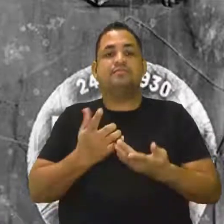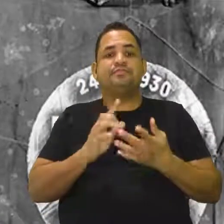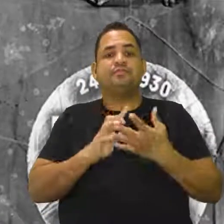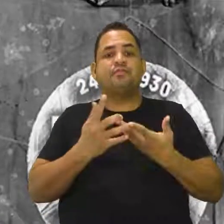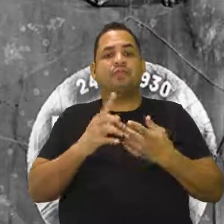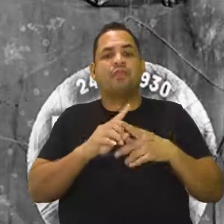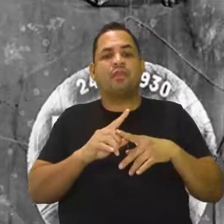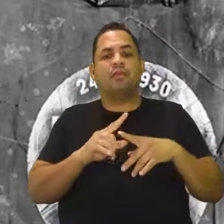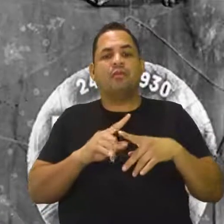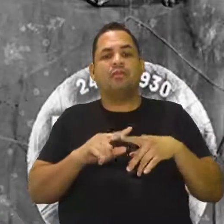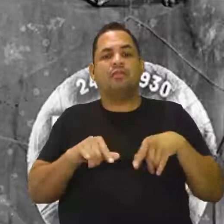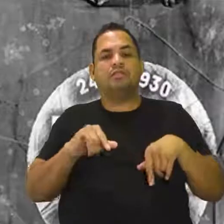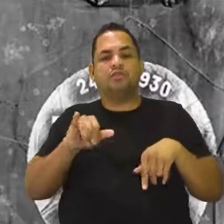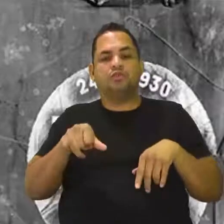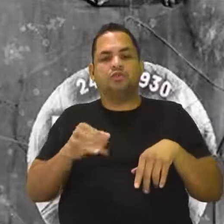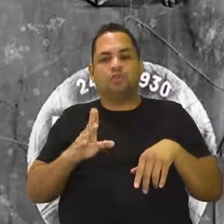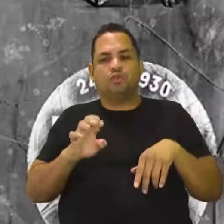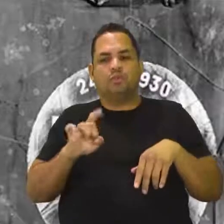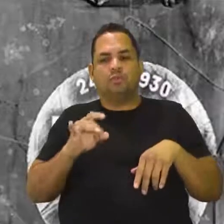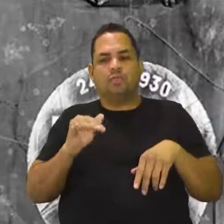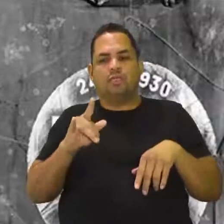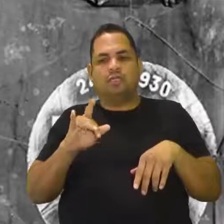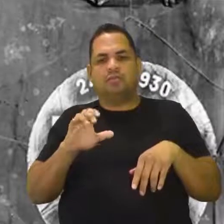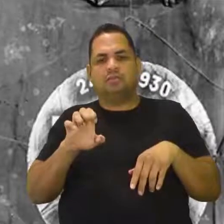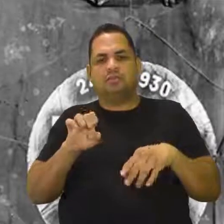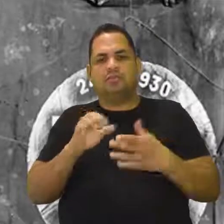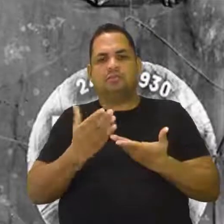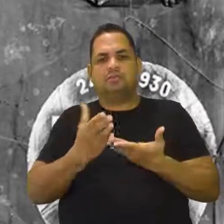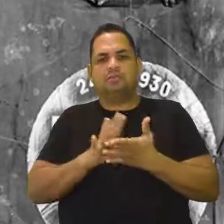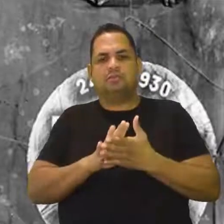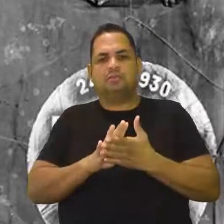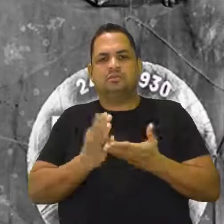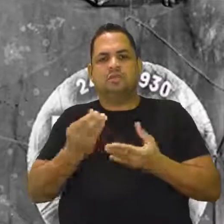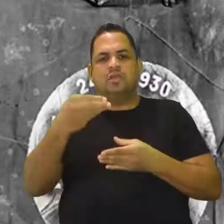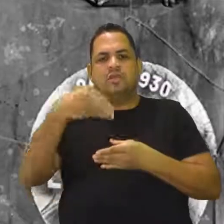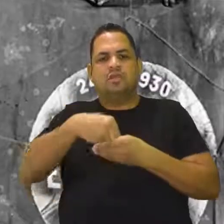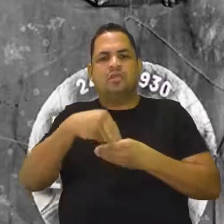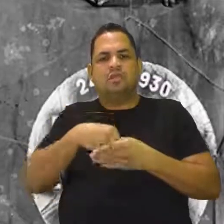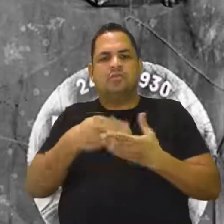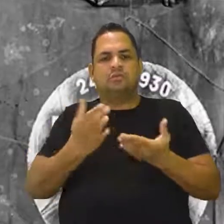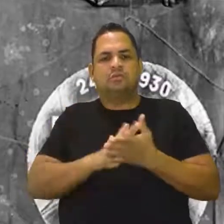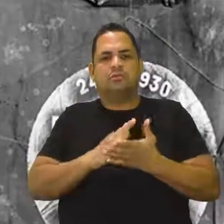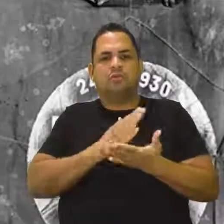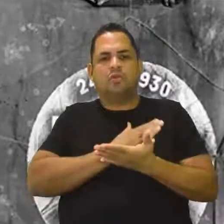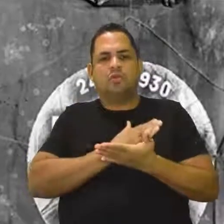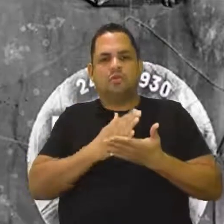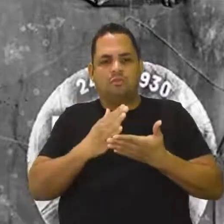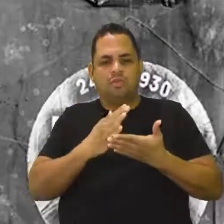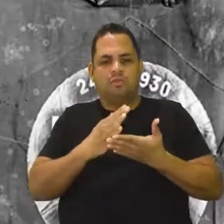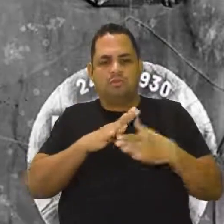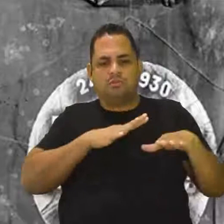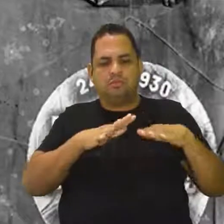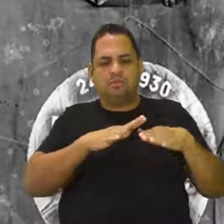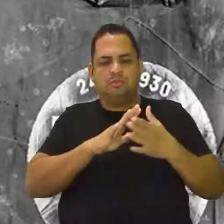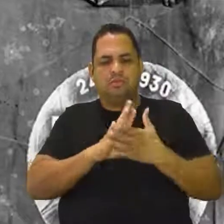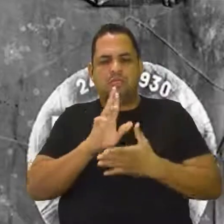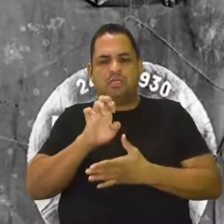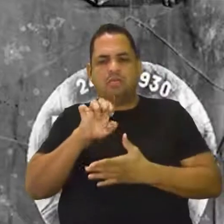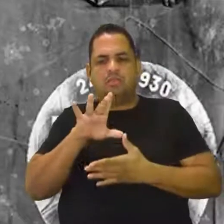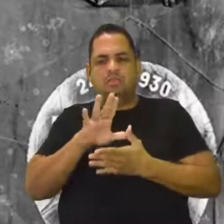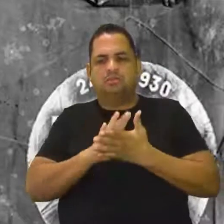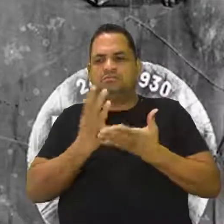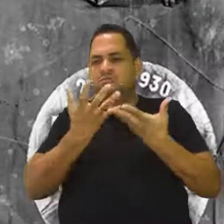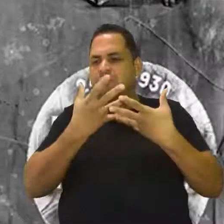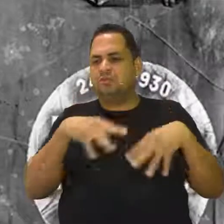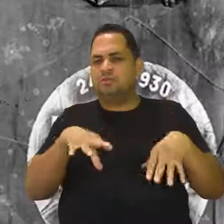Júlio Prestes cometeu um ato ilícito na eleição. Então começa o movimento rebelde. Ninguém aceita a eleição